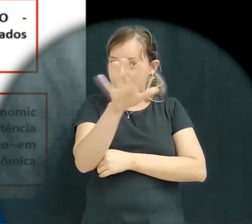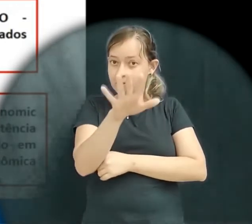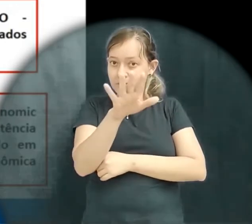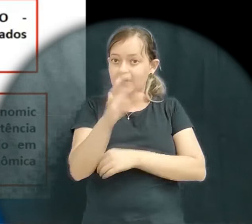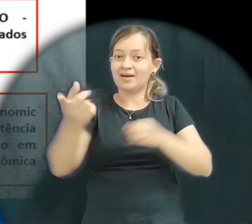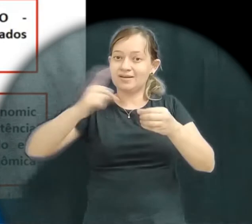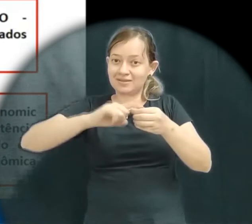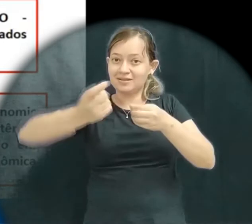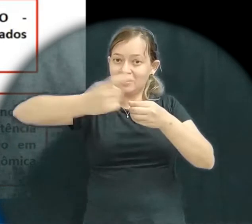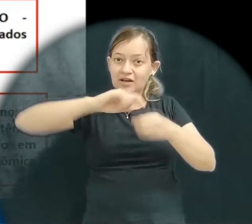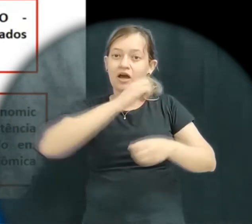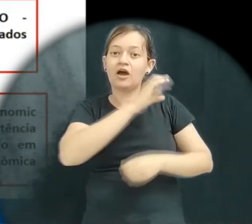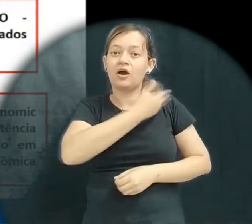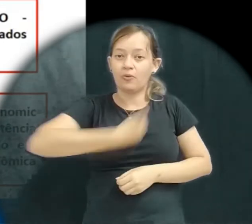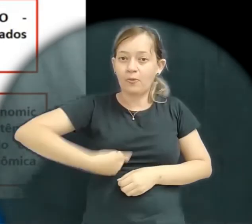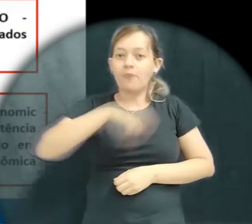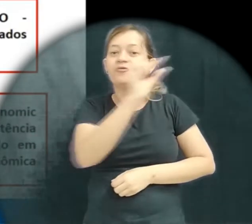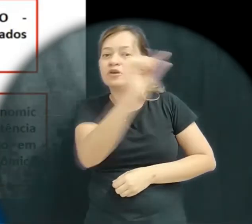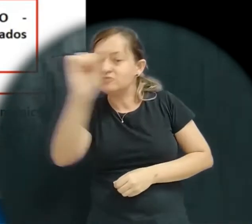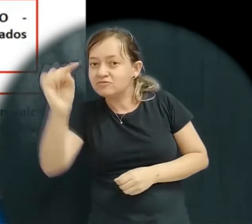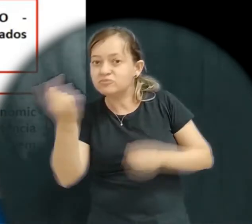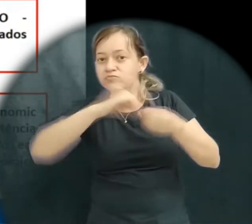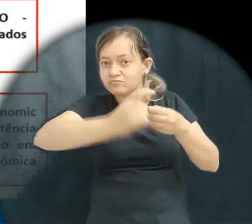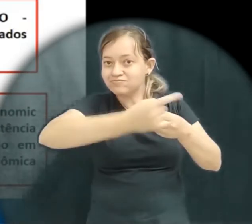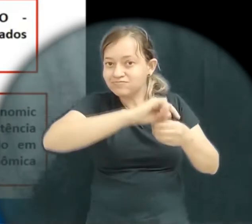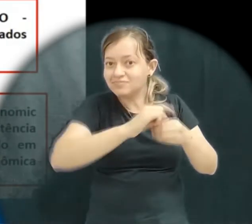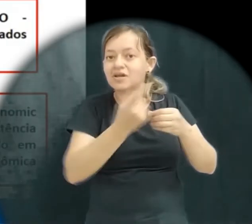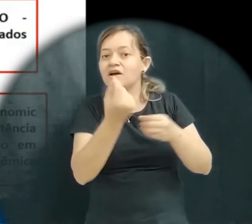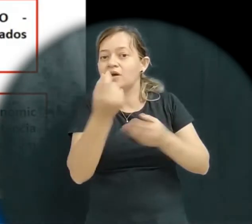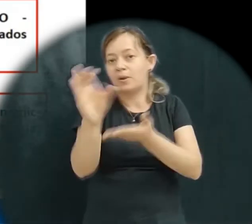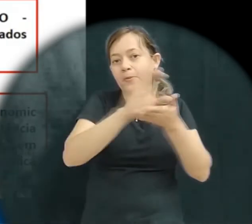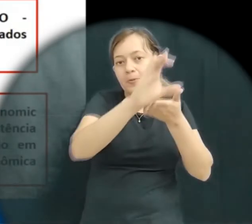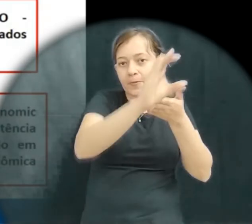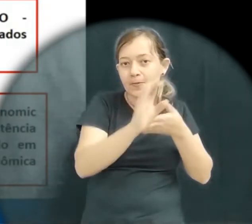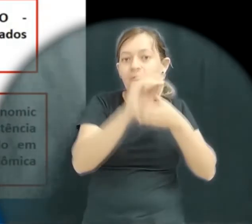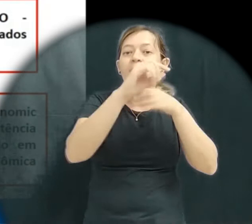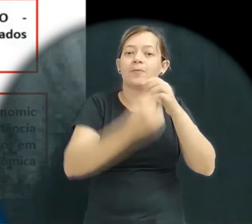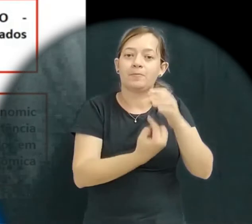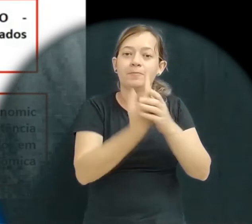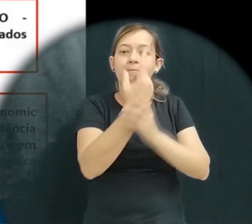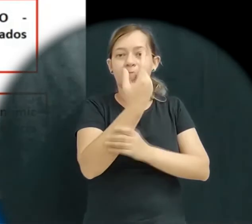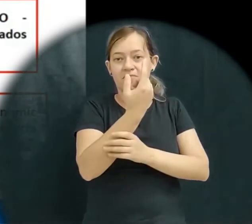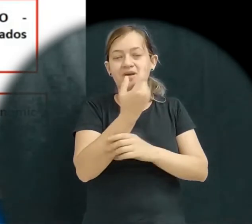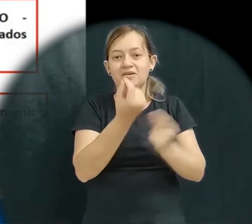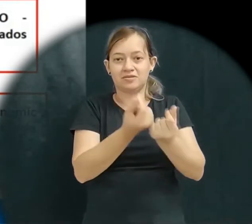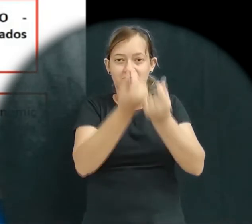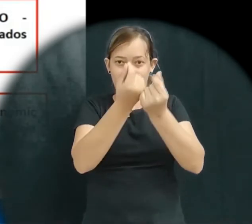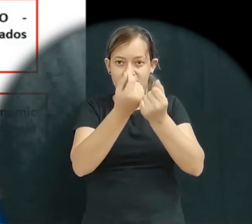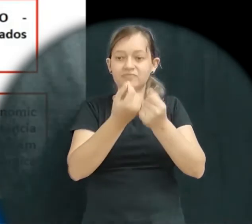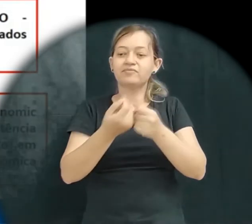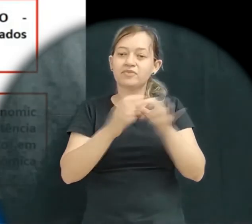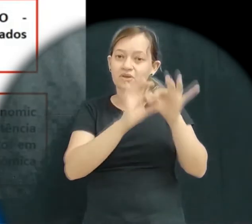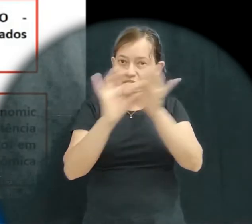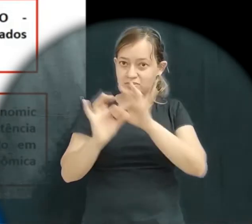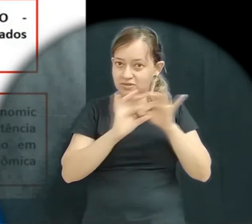Assim como os Estados Unidos tinha o Plano Marshall para reconstruir os países da Europa Ocidental, a União